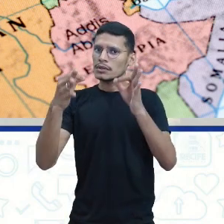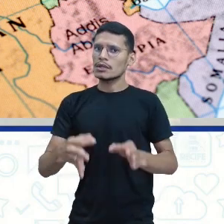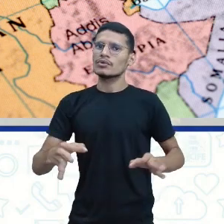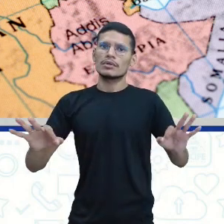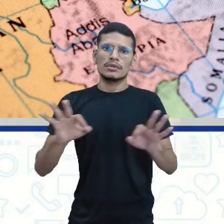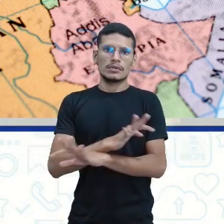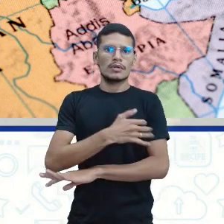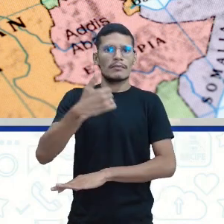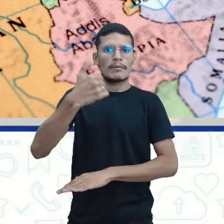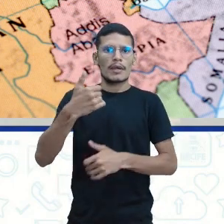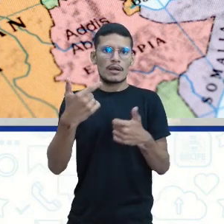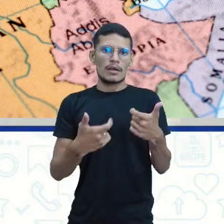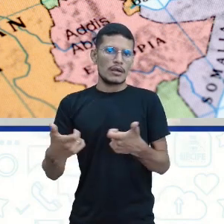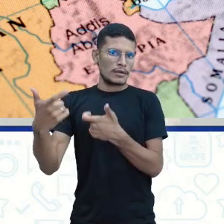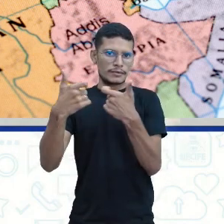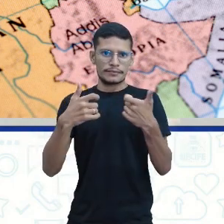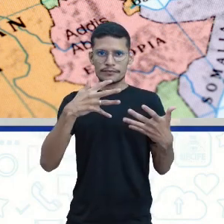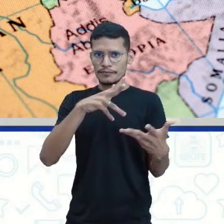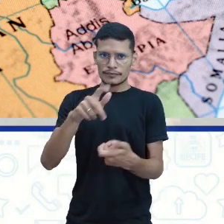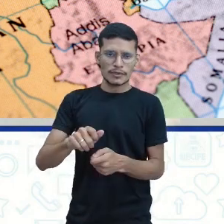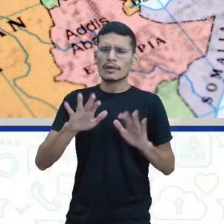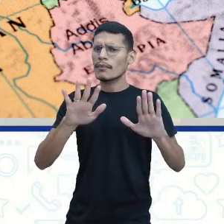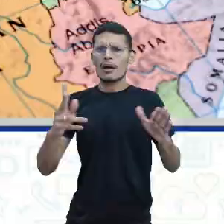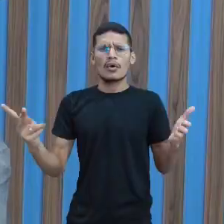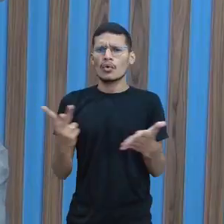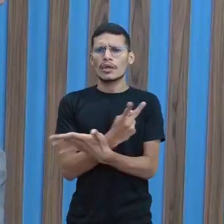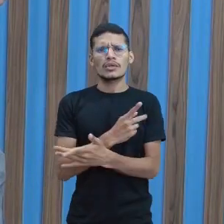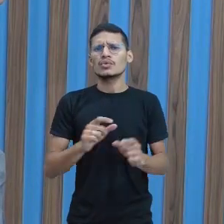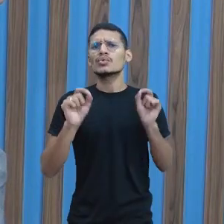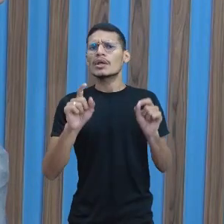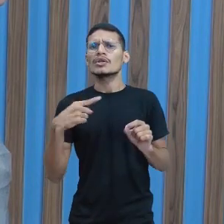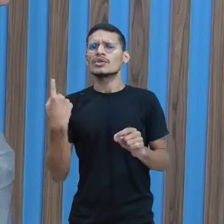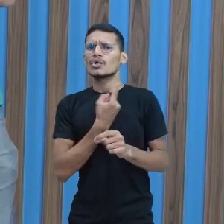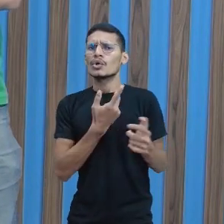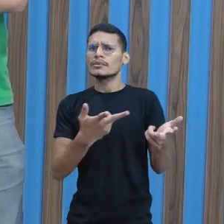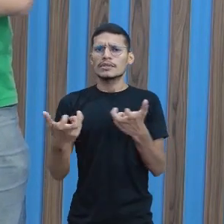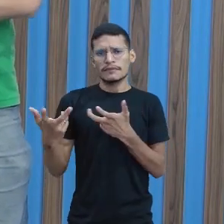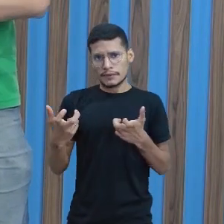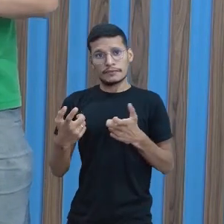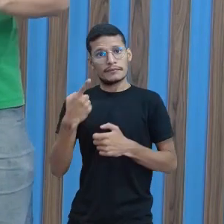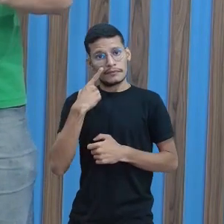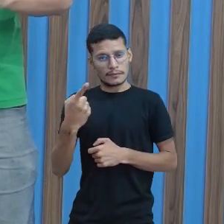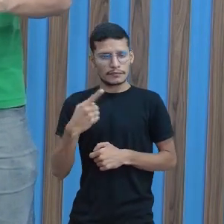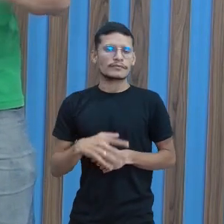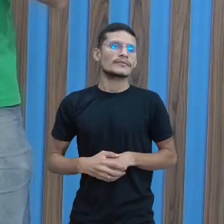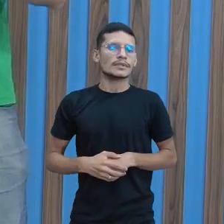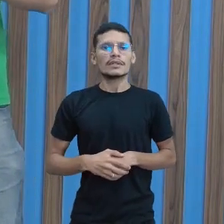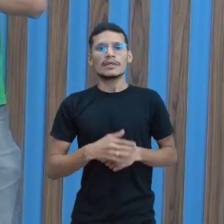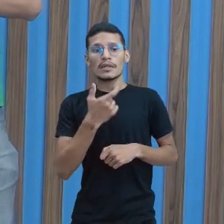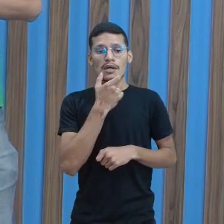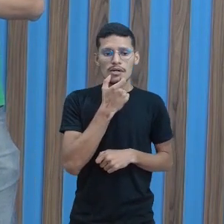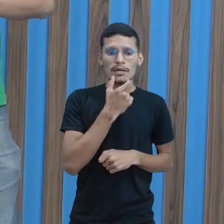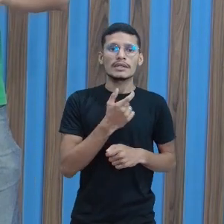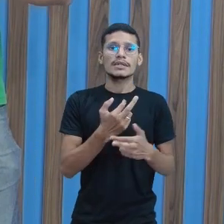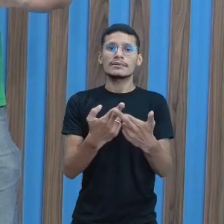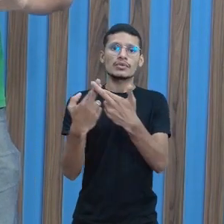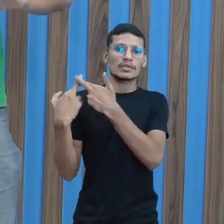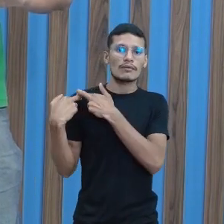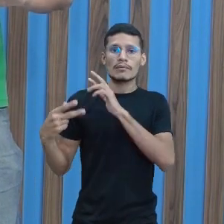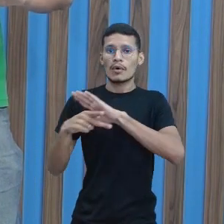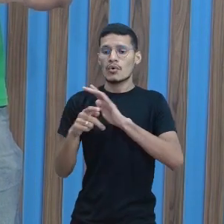final da Primeira Guerra Mundial. Qual é o lance aí que a gente pode observar? É justamente o seguinte: os ingleses ficaram responsáveis